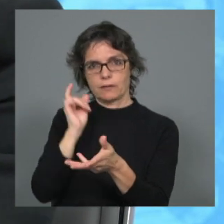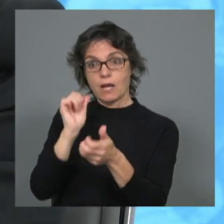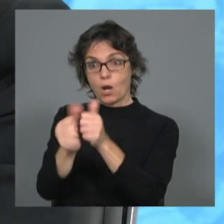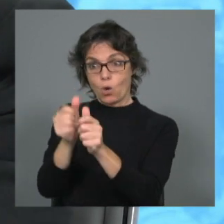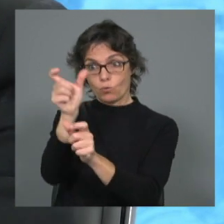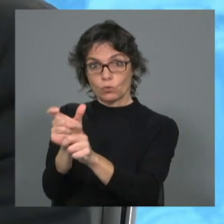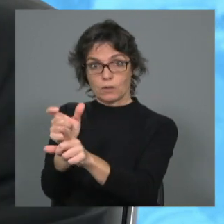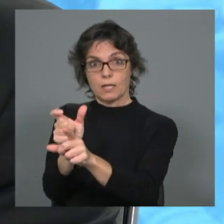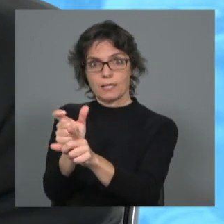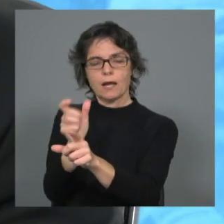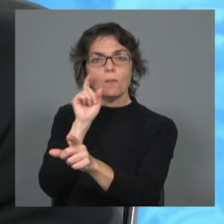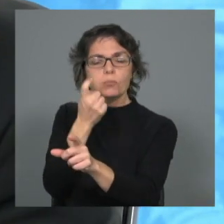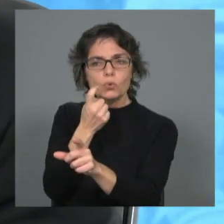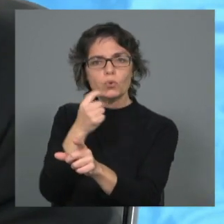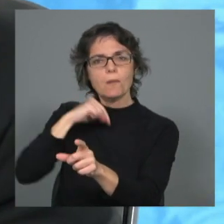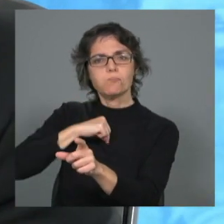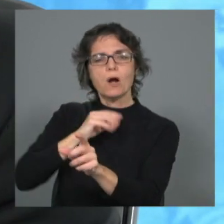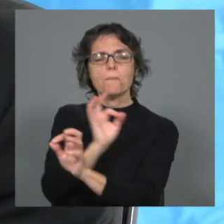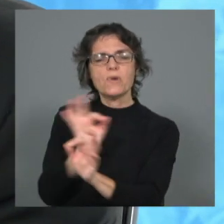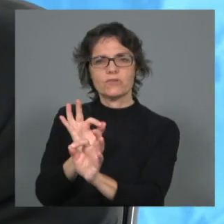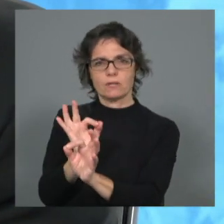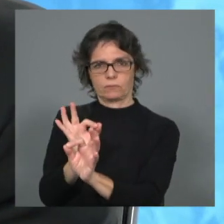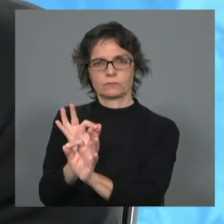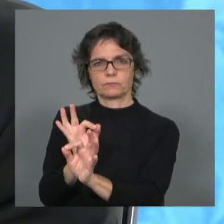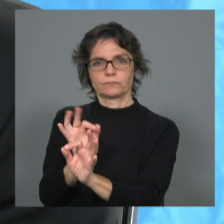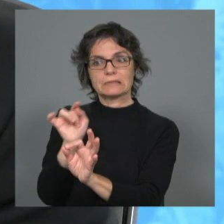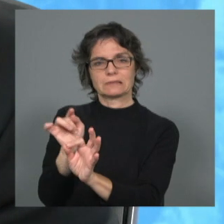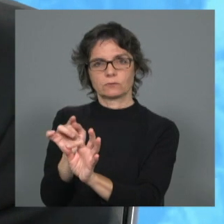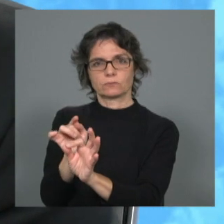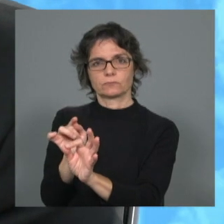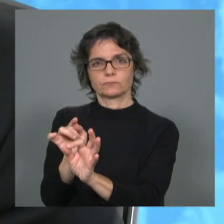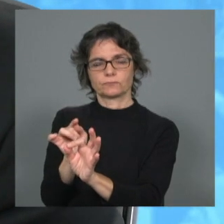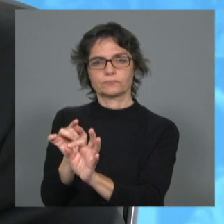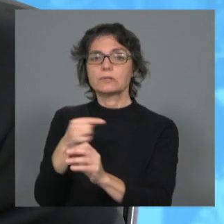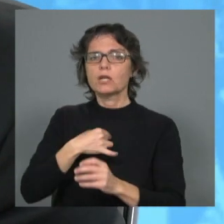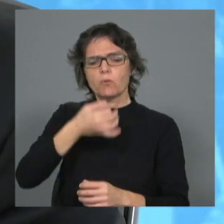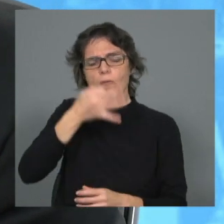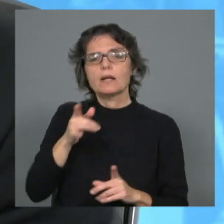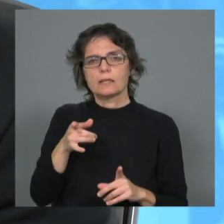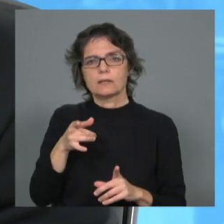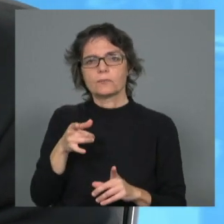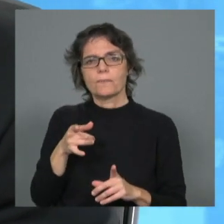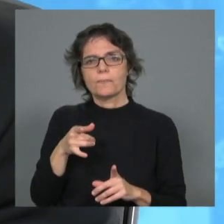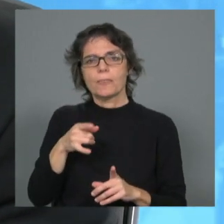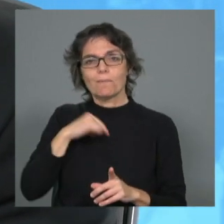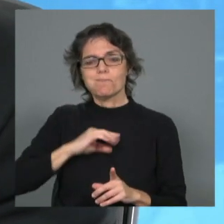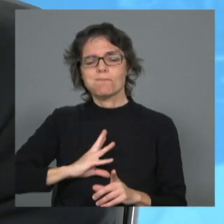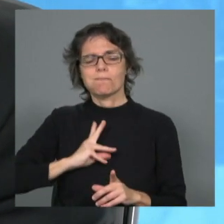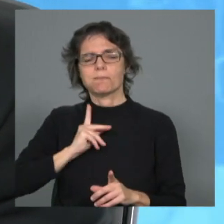mais perfeito, não é? E eu acredito nessa dimensão, de que esta